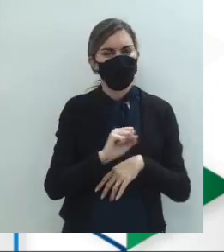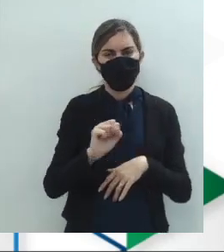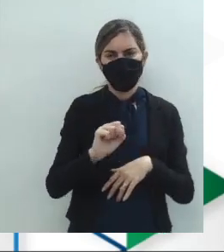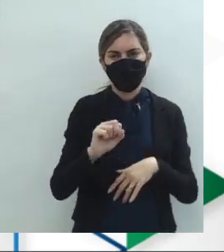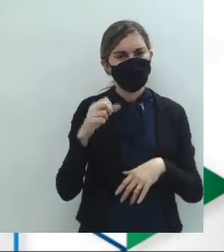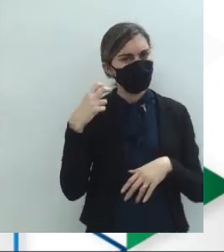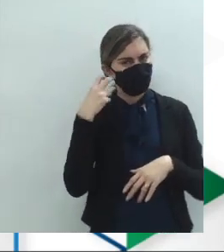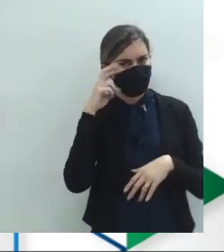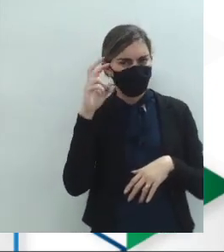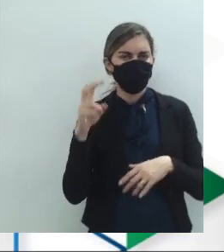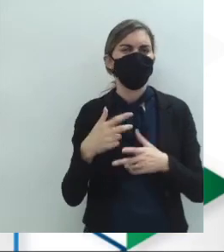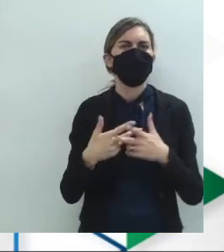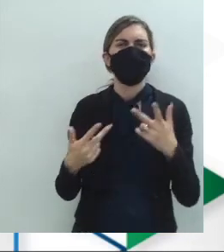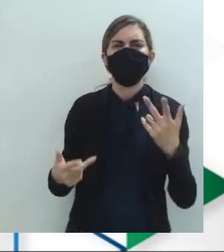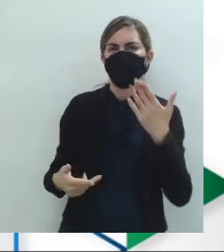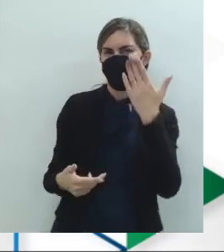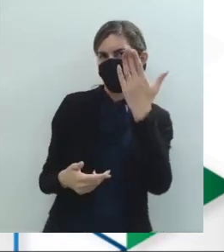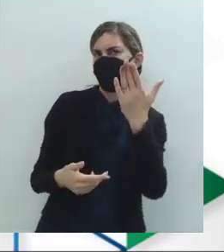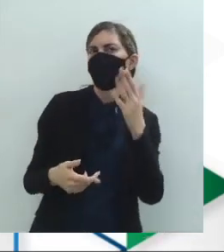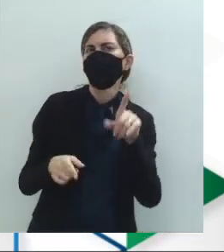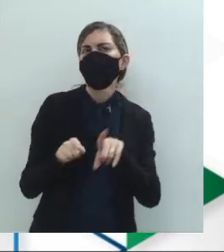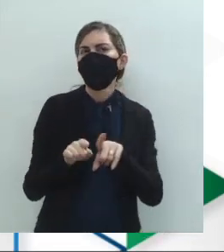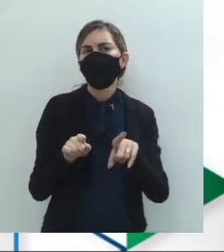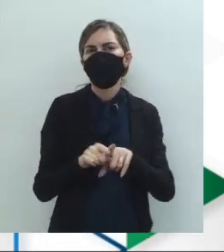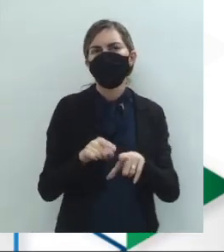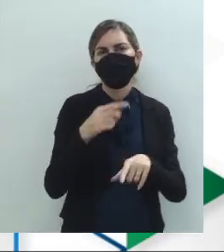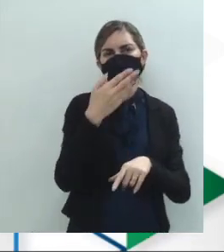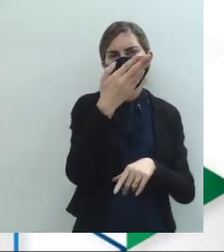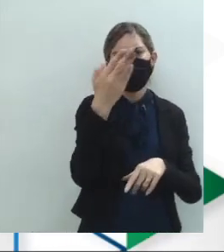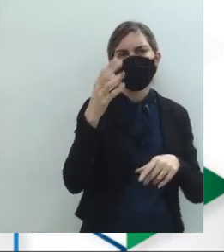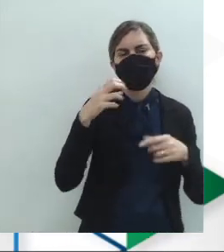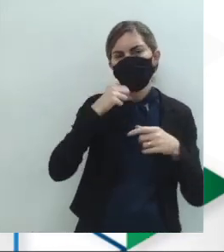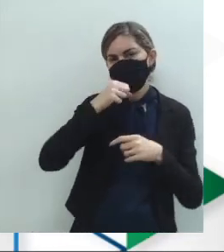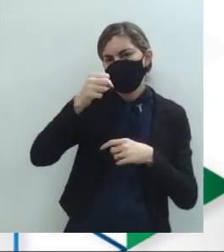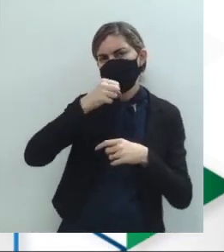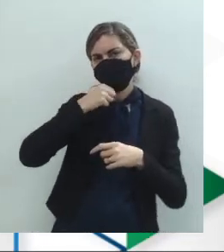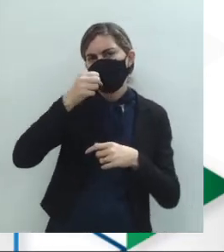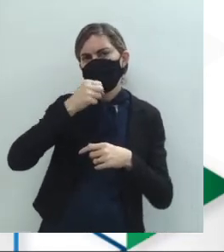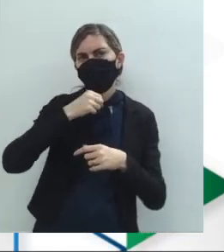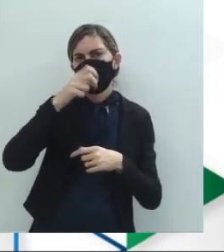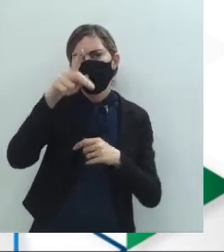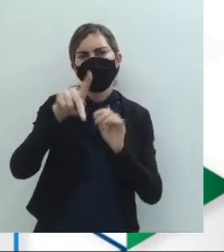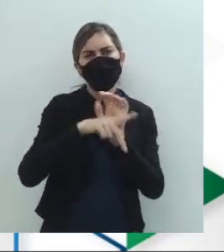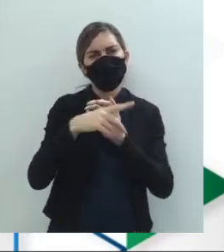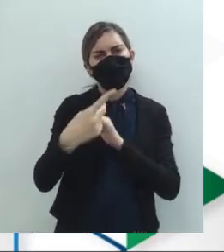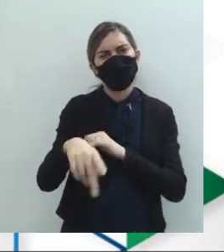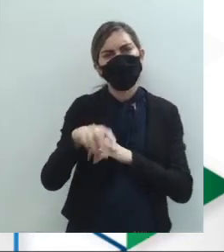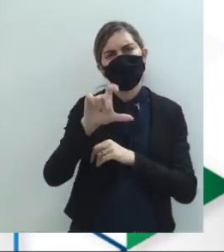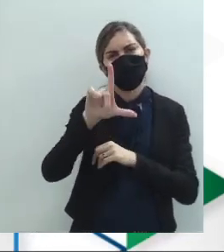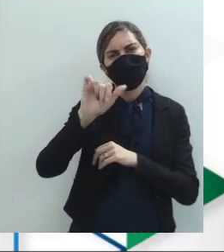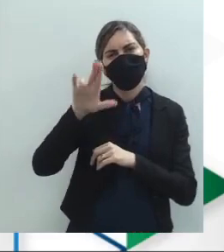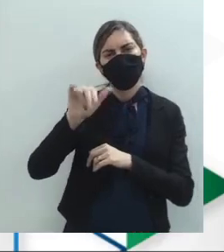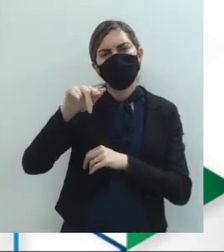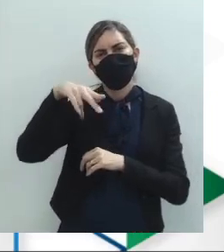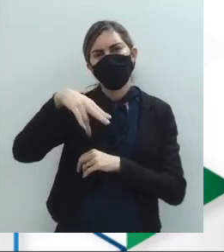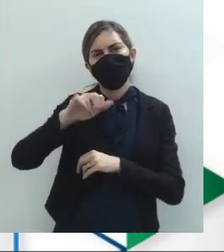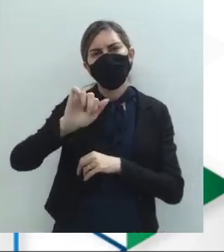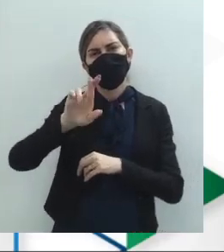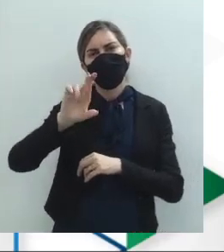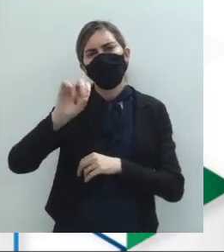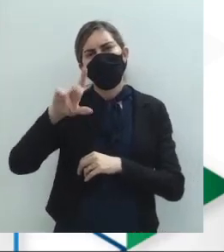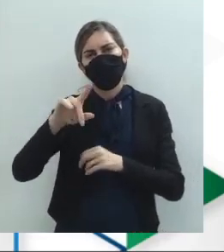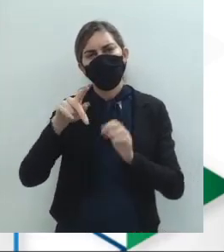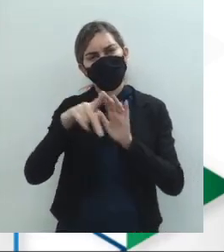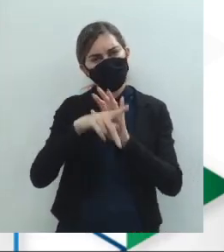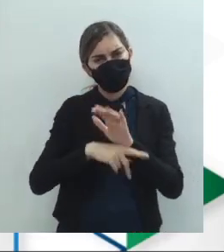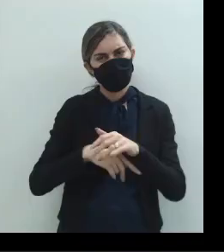que faz. E aí a gente tem também na foto da direita um show do pernambucano Lula Queiroga no projeto